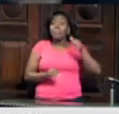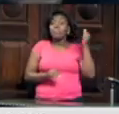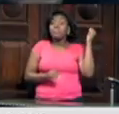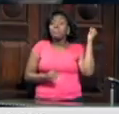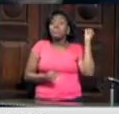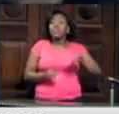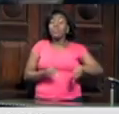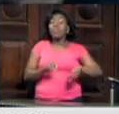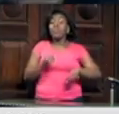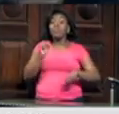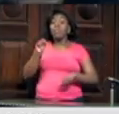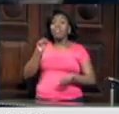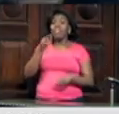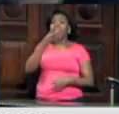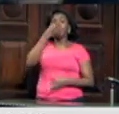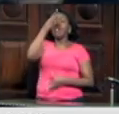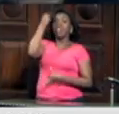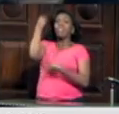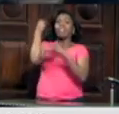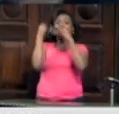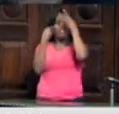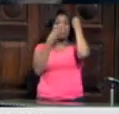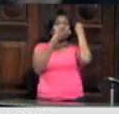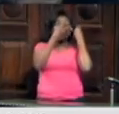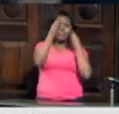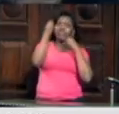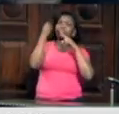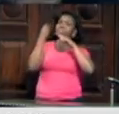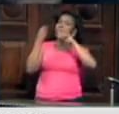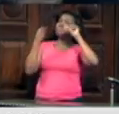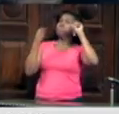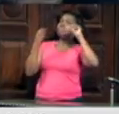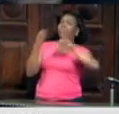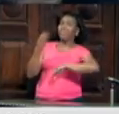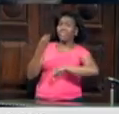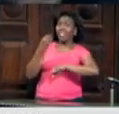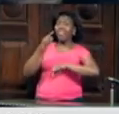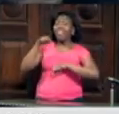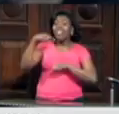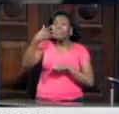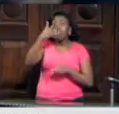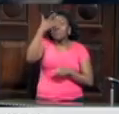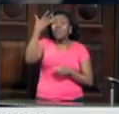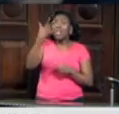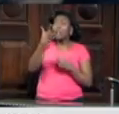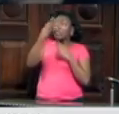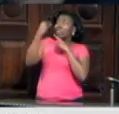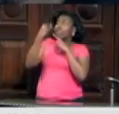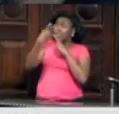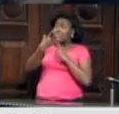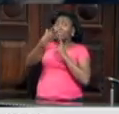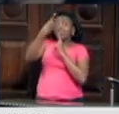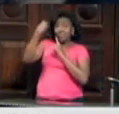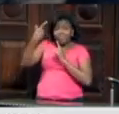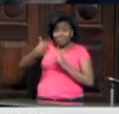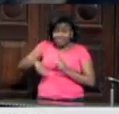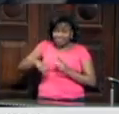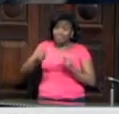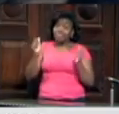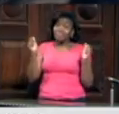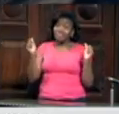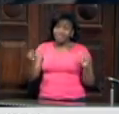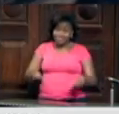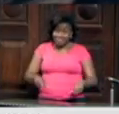que esquece. Pior do que este, só aquele que esquece que esqueceu. E eu, portanto, quero